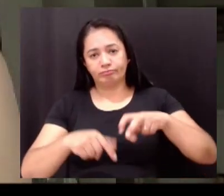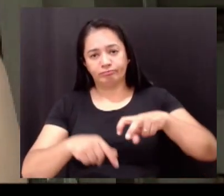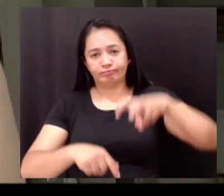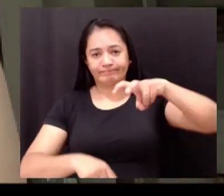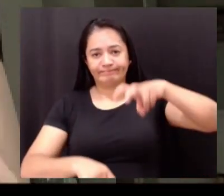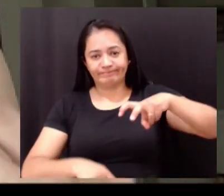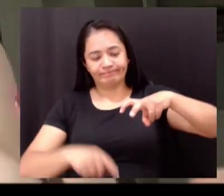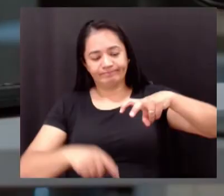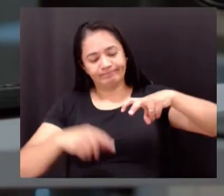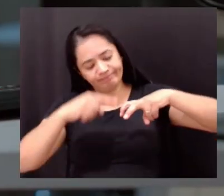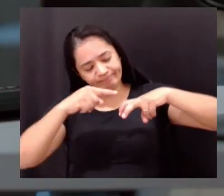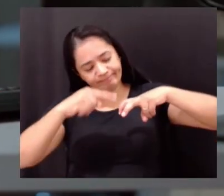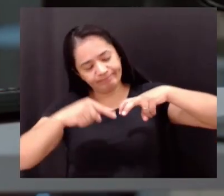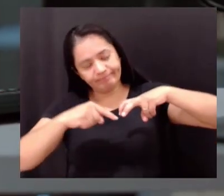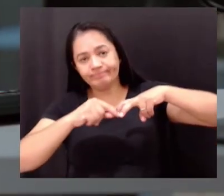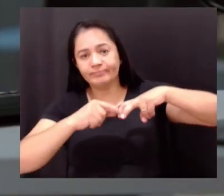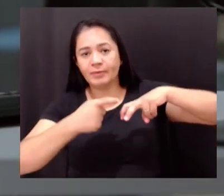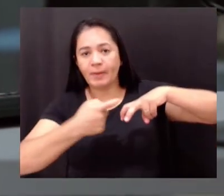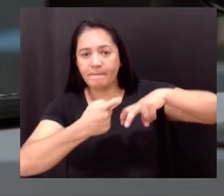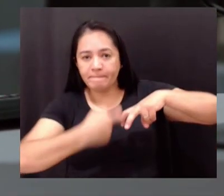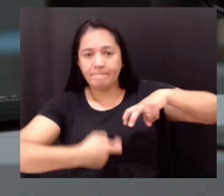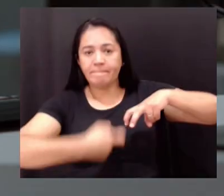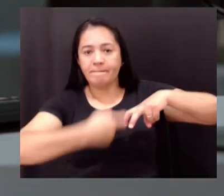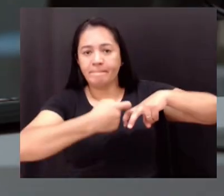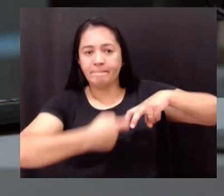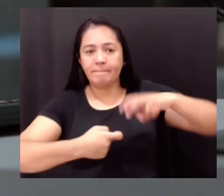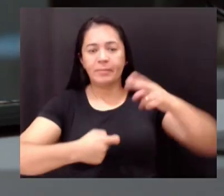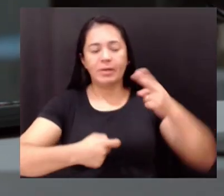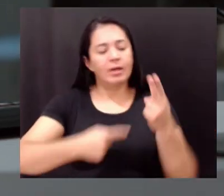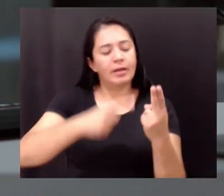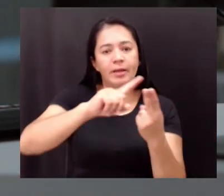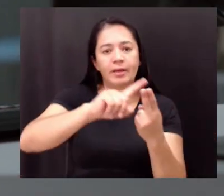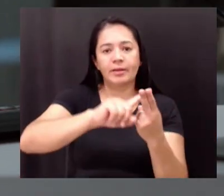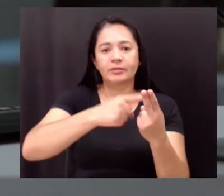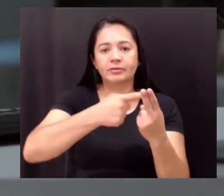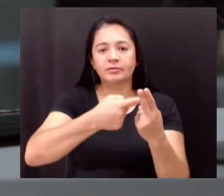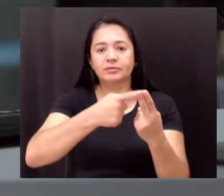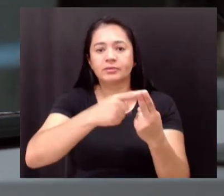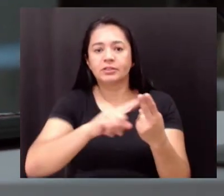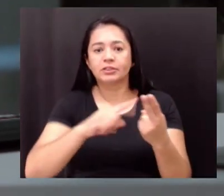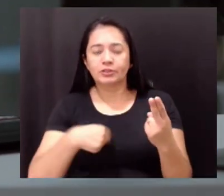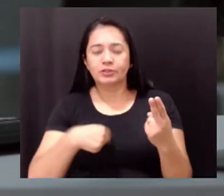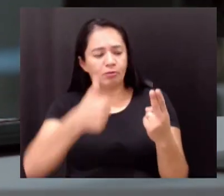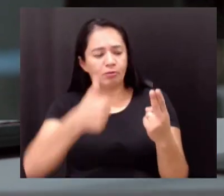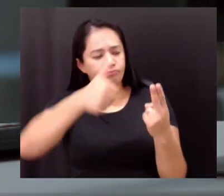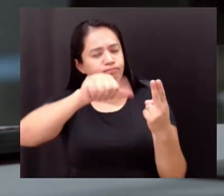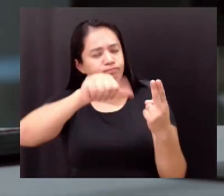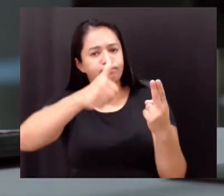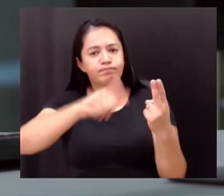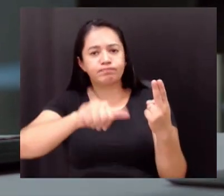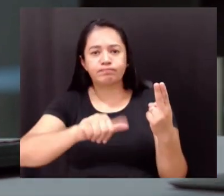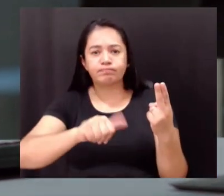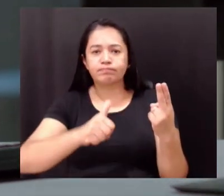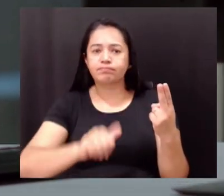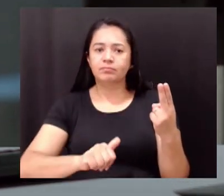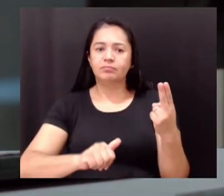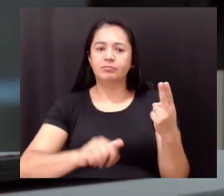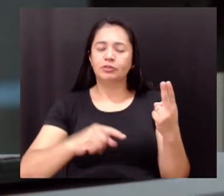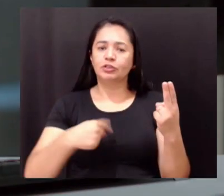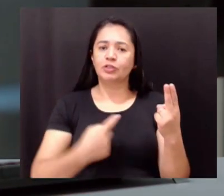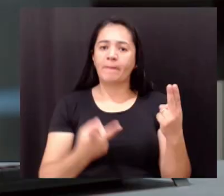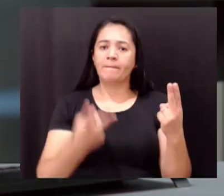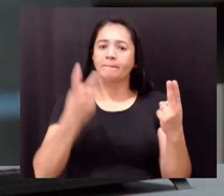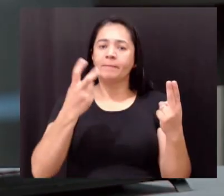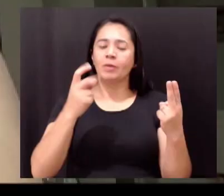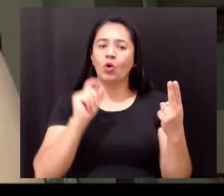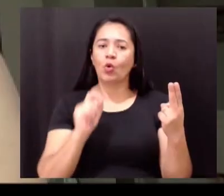E essas lâminas, elas são avaliadas e a gente consegue avaliar as células ali presentes. Então, nós conseguimos identificar se há